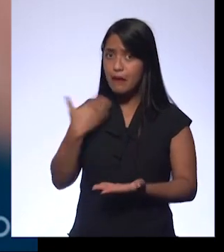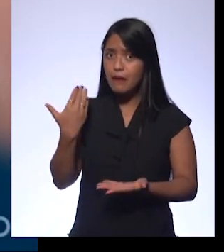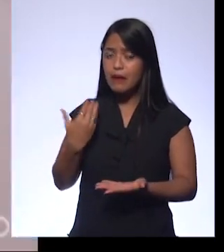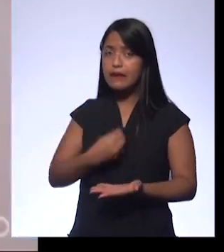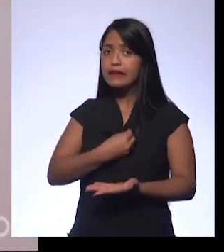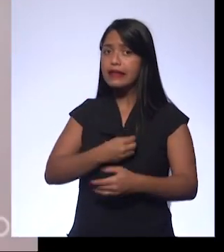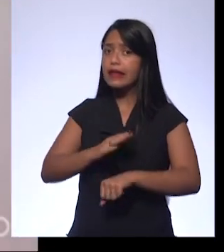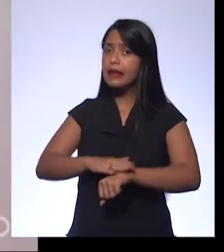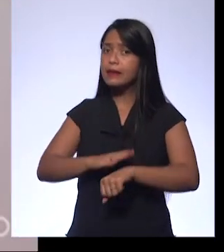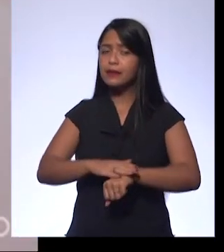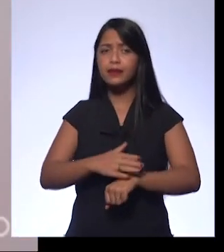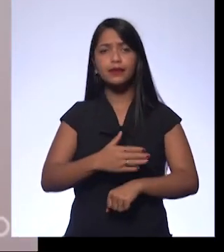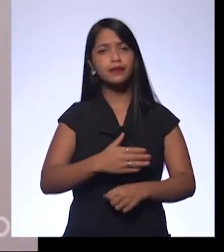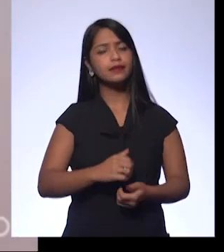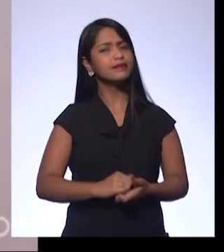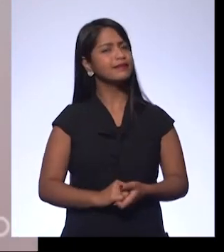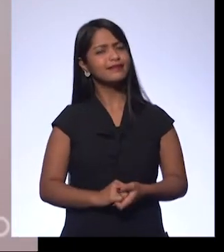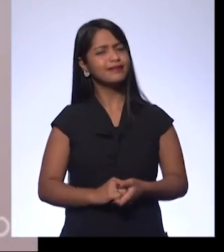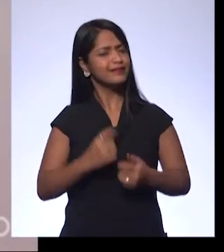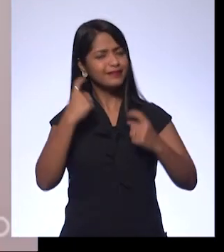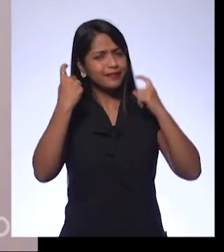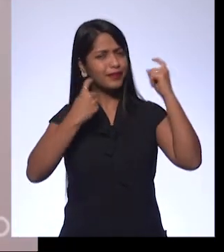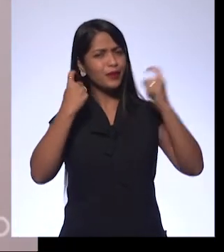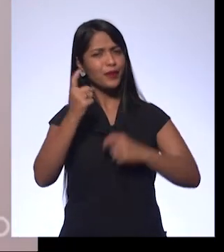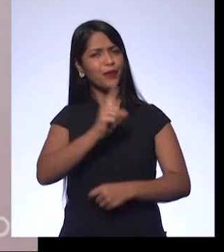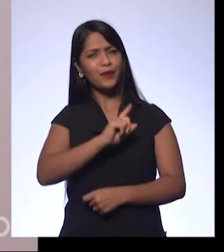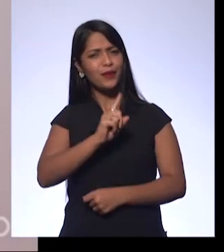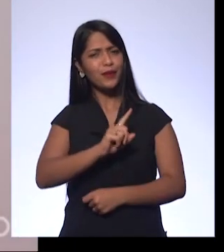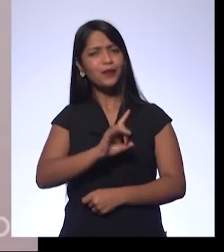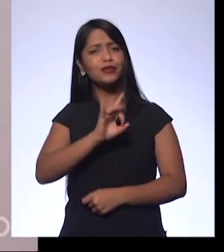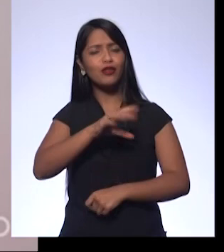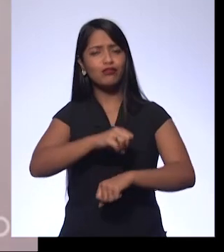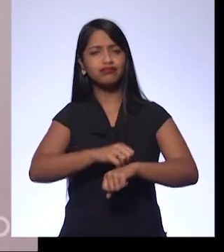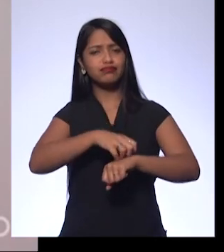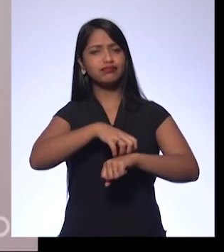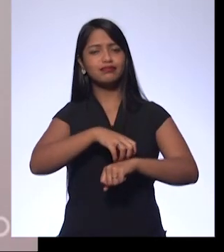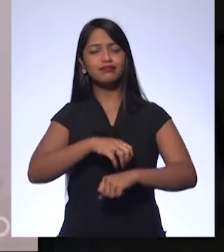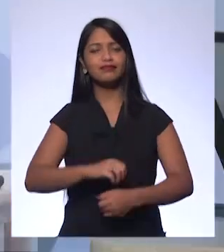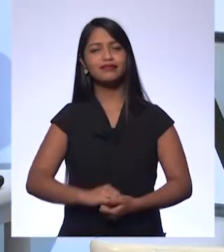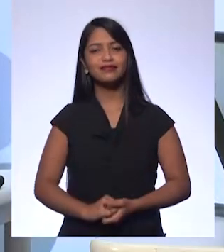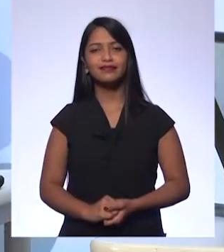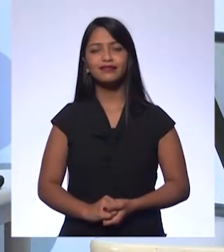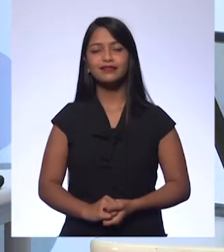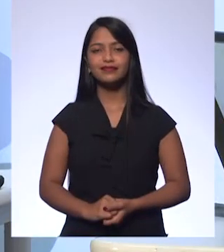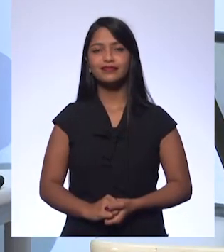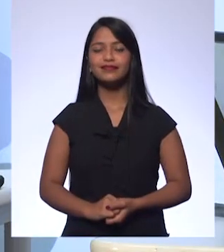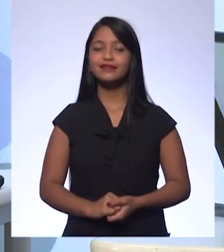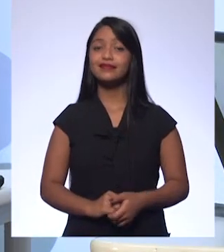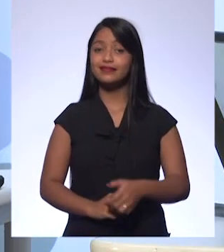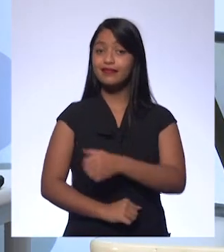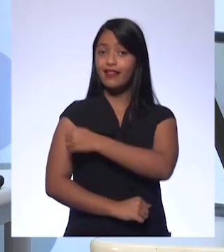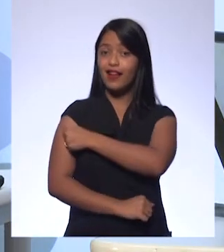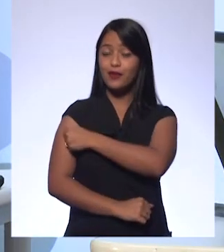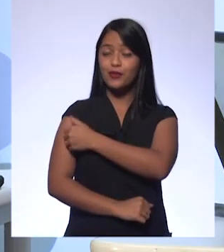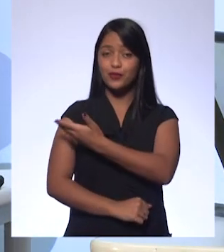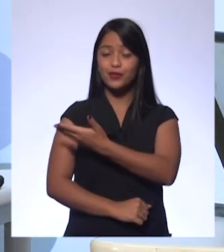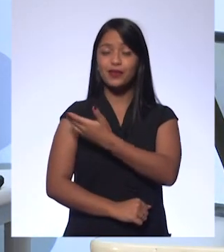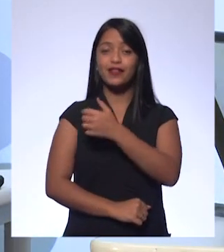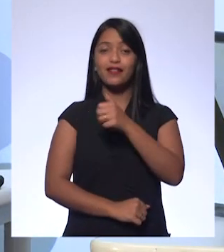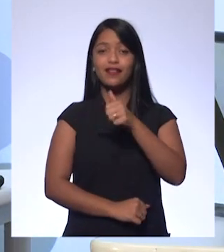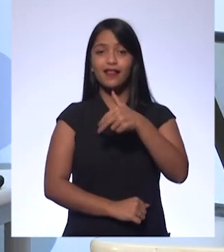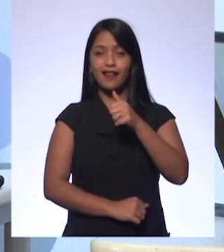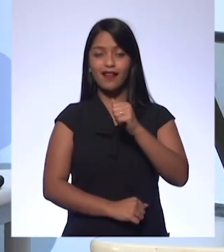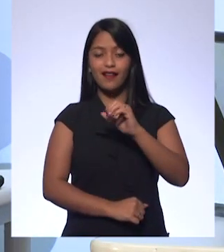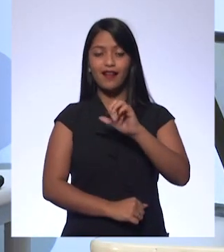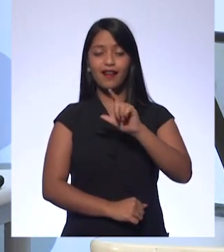vida? Ah, não se preocupe, é só um furúnculo. Aluna Ana Clara, gente, que graça, né?